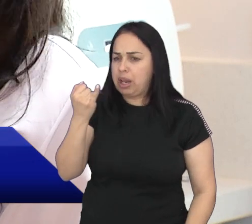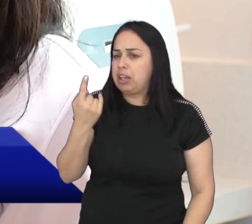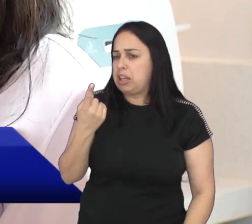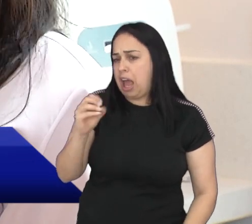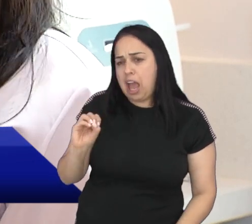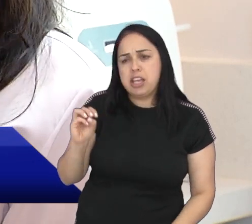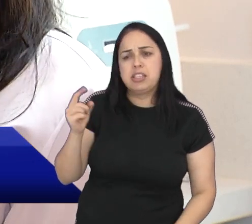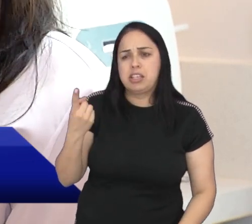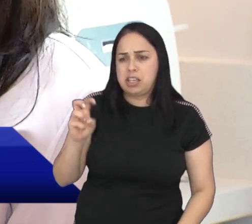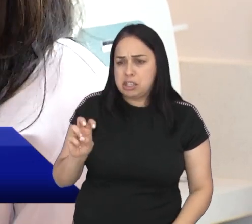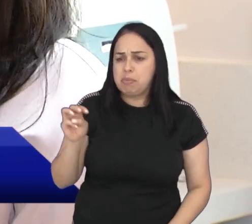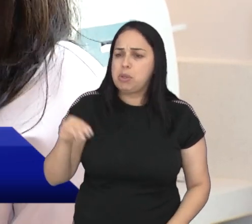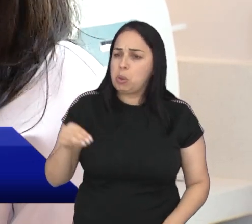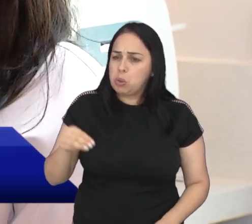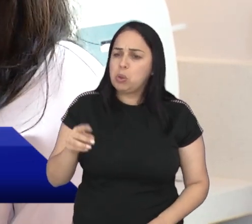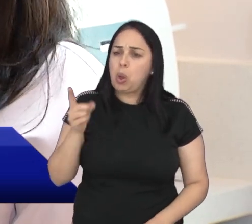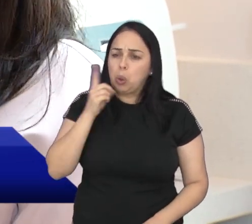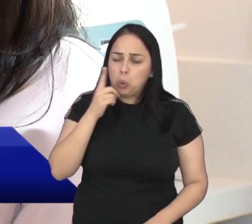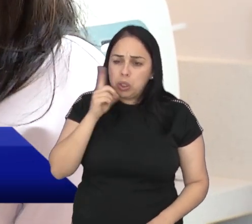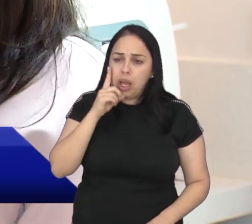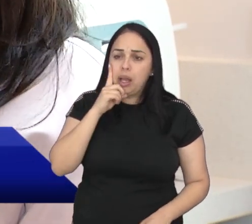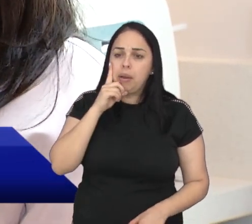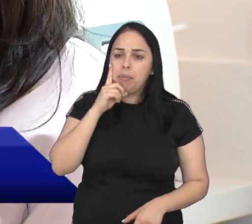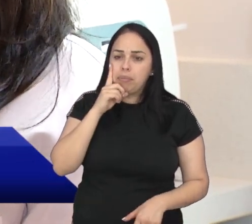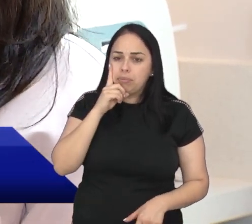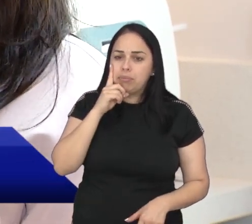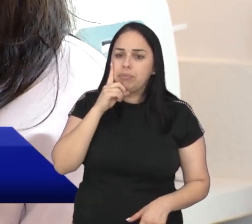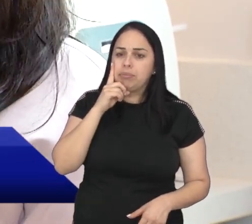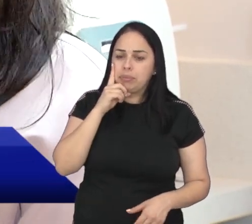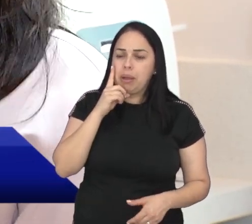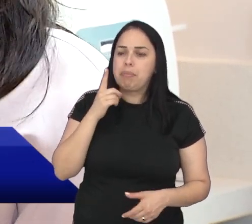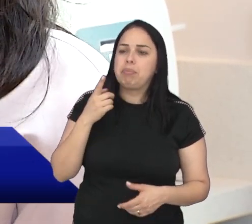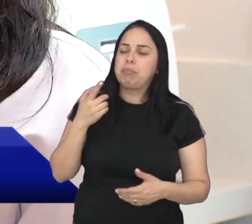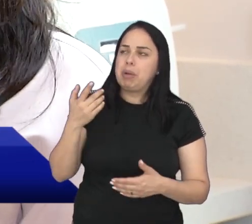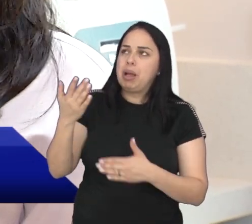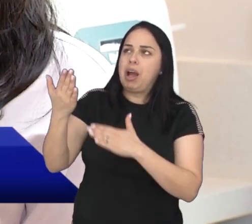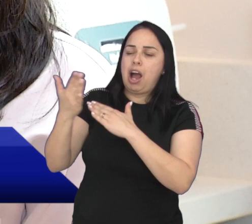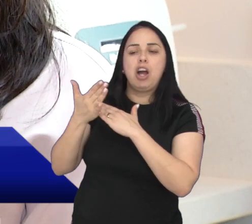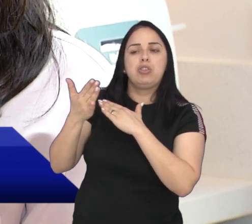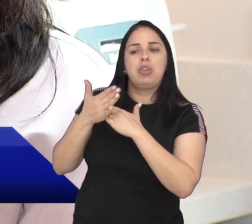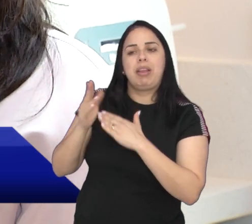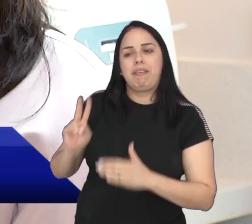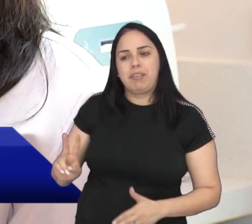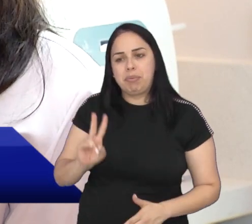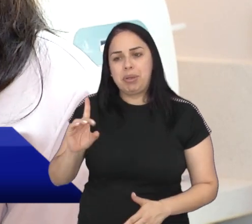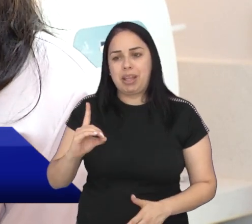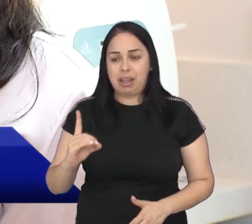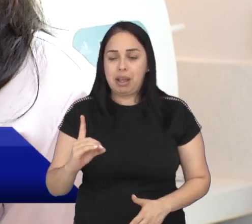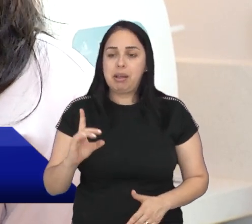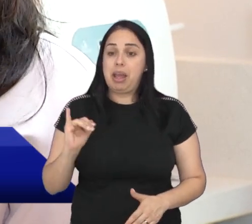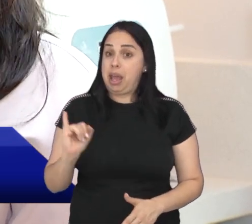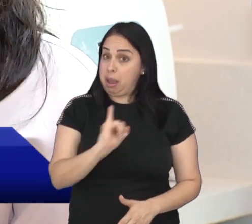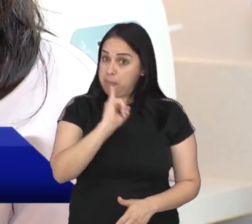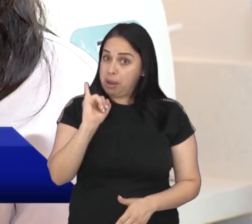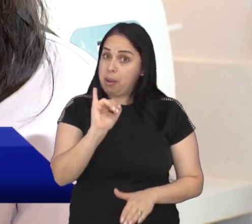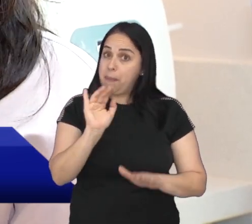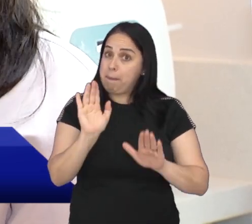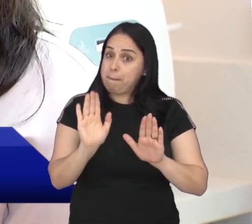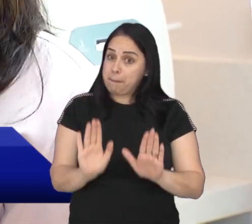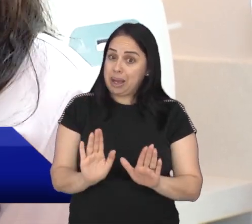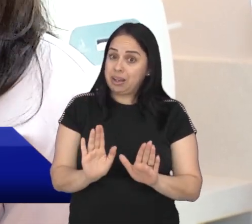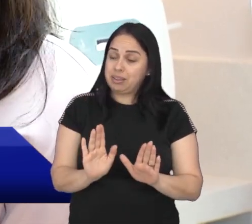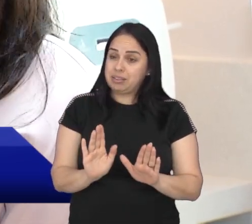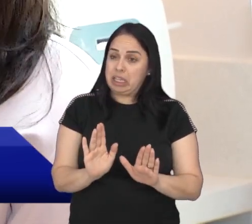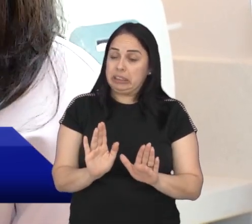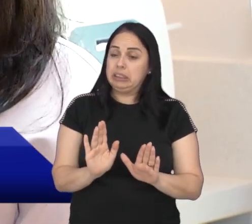saudável, 15 a 20 minutos por dia, para conversão da vitamina D, então é